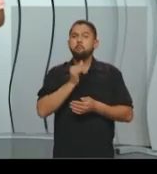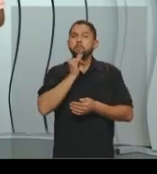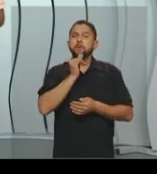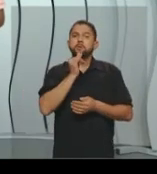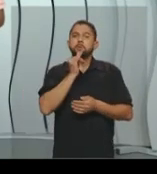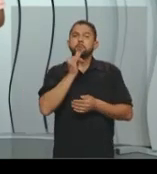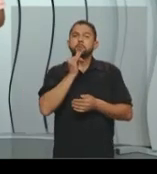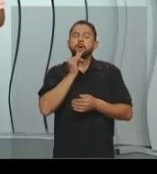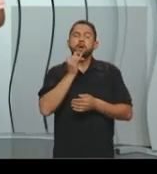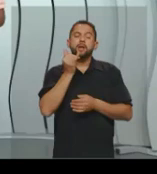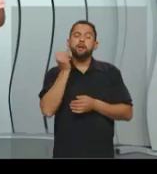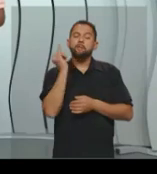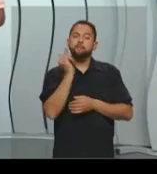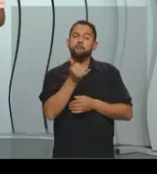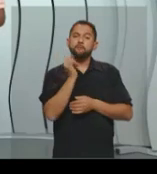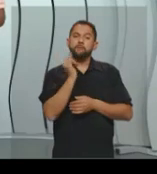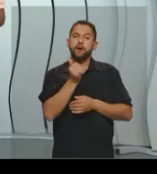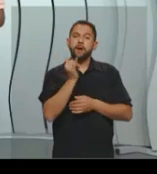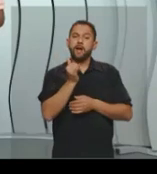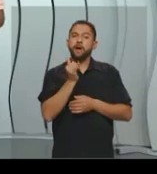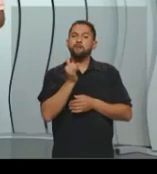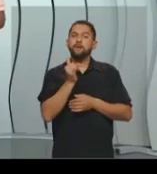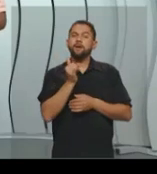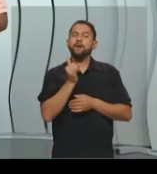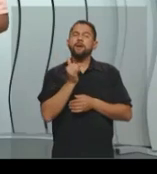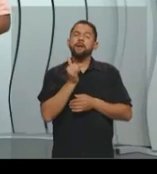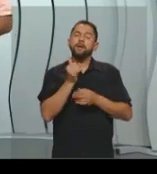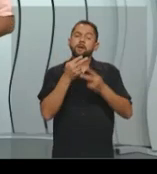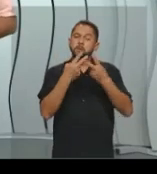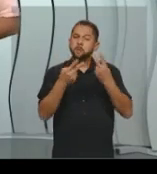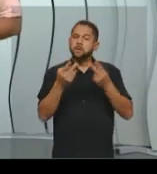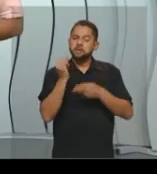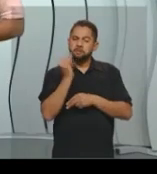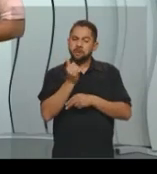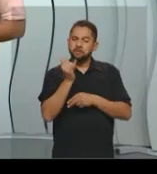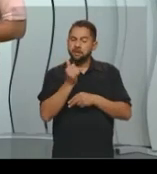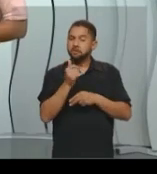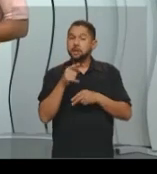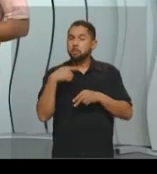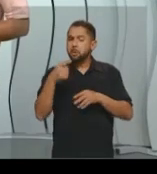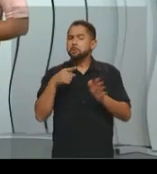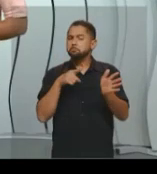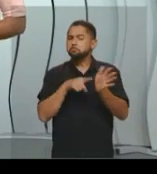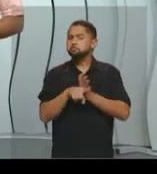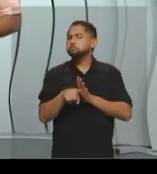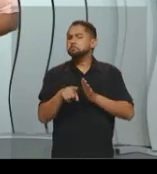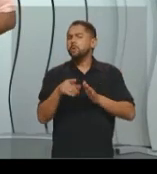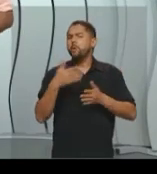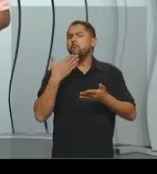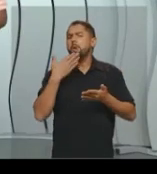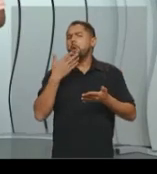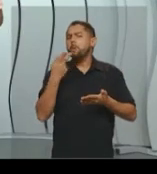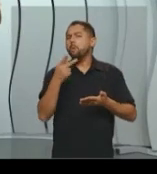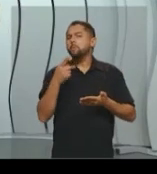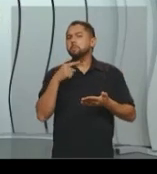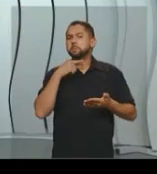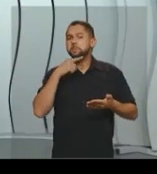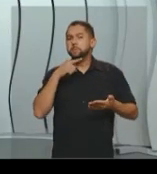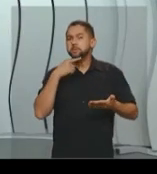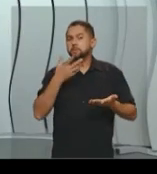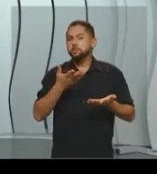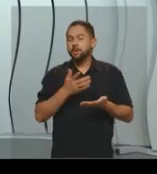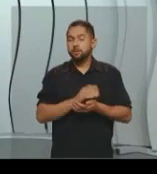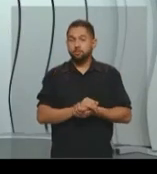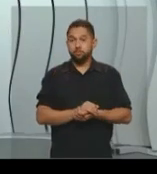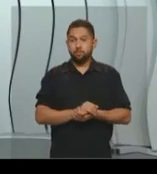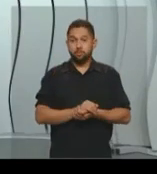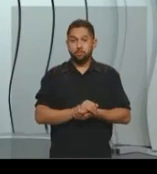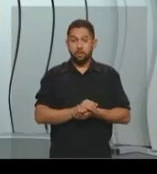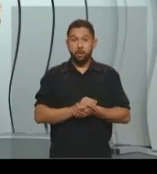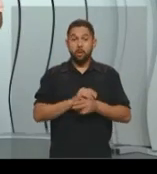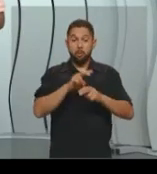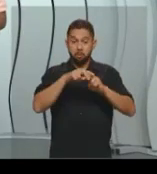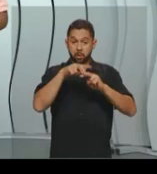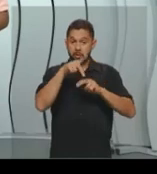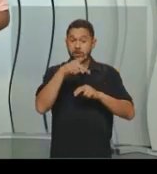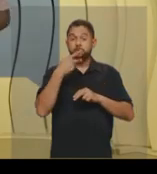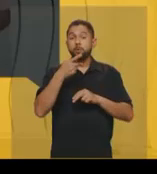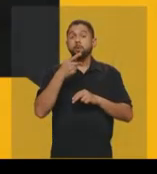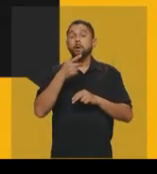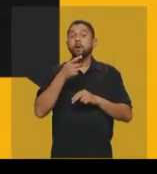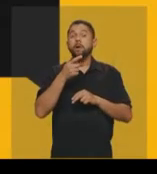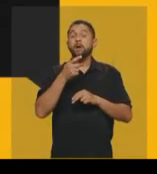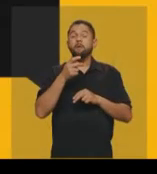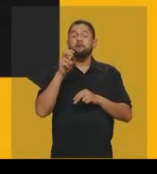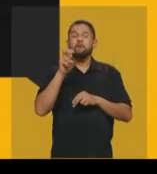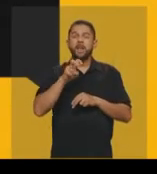as coisas, mas que era necessário perguntar. Por isso, ele foi condenado a beber um veneno chamado